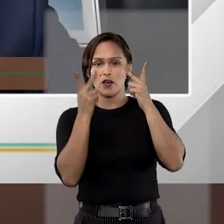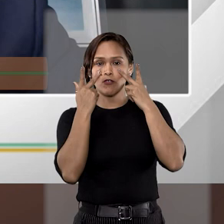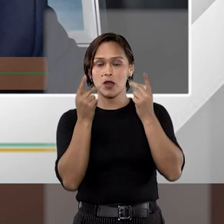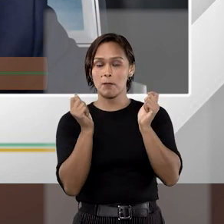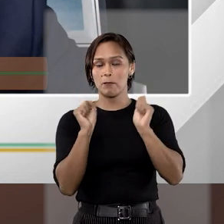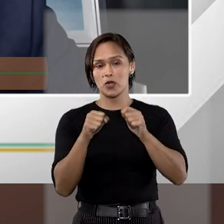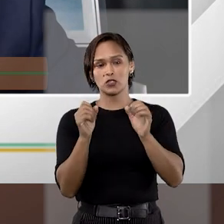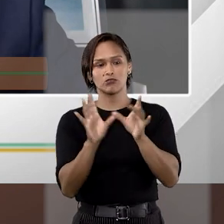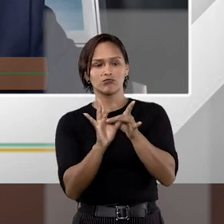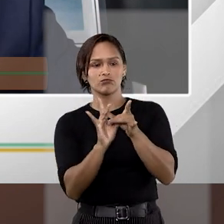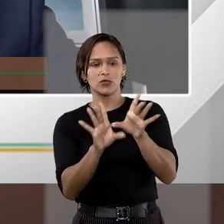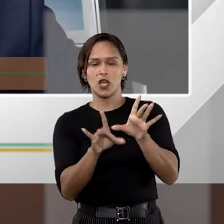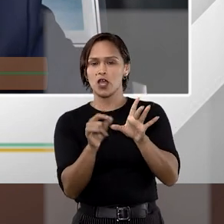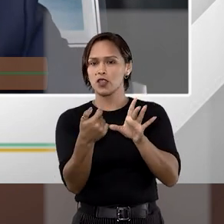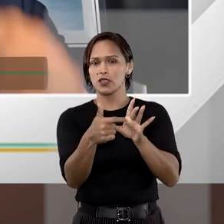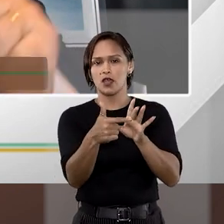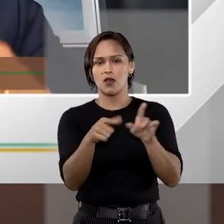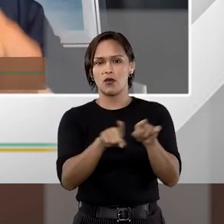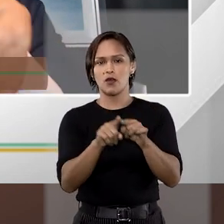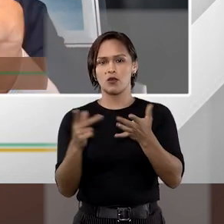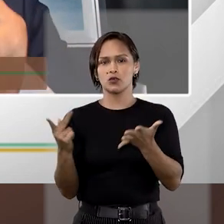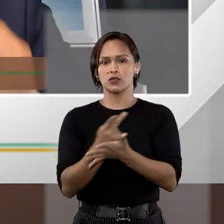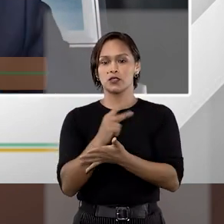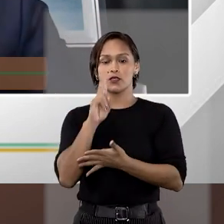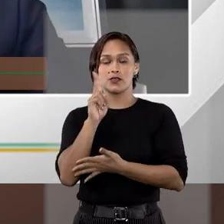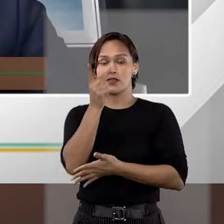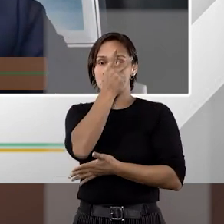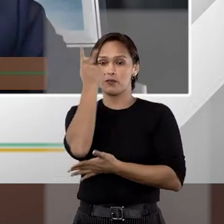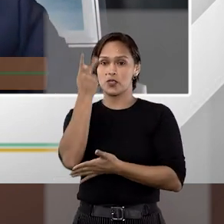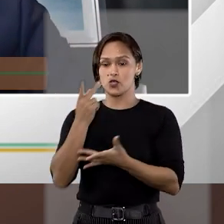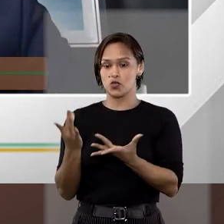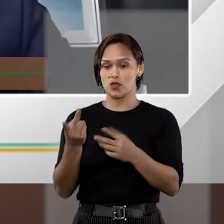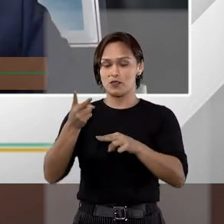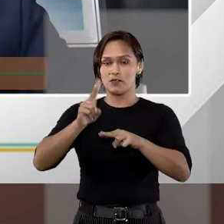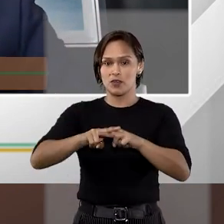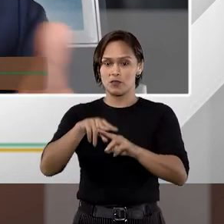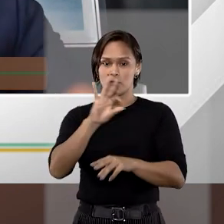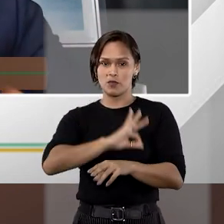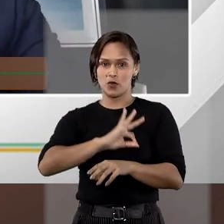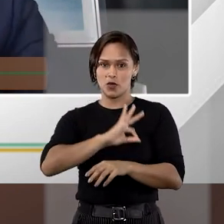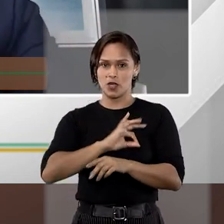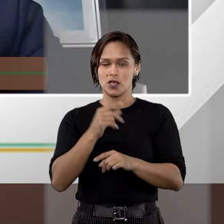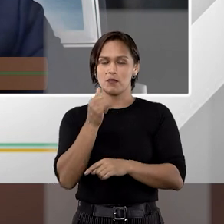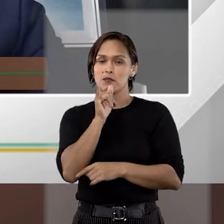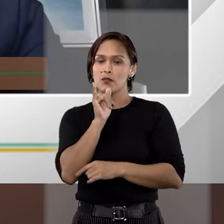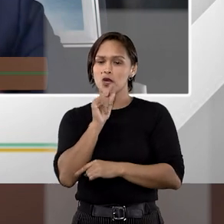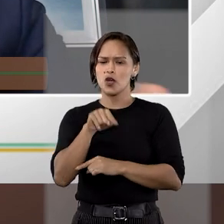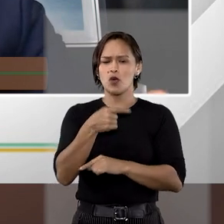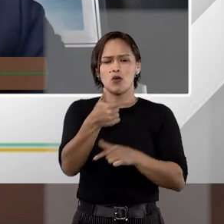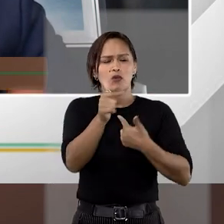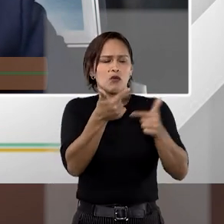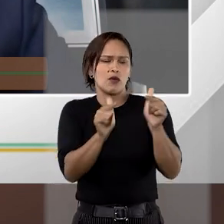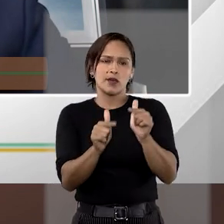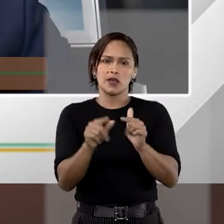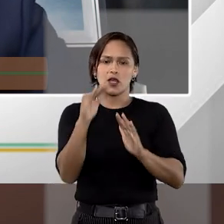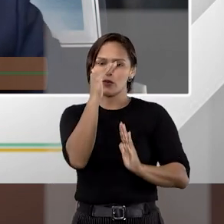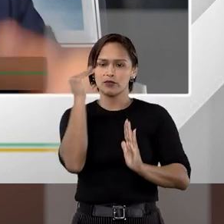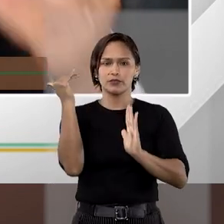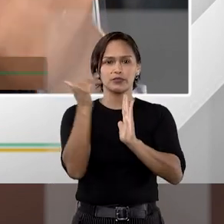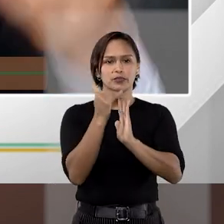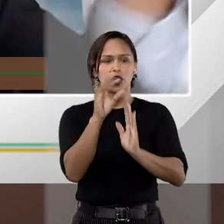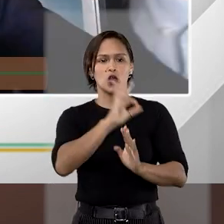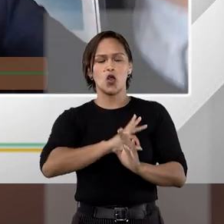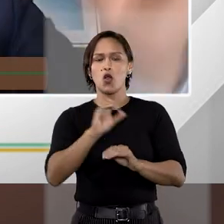podem deixar de ser Lavrado se a pessoa que foi presa em flagrante pela polícia militar por exemplo por ela qualquer